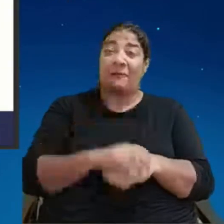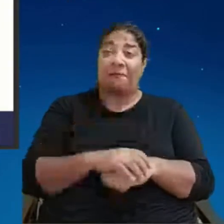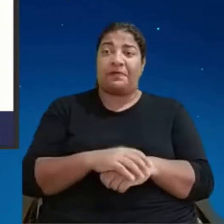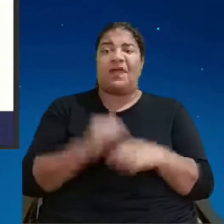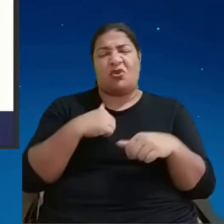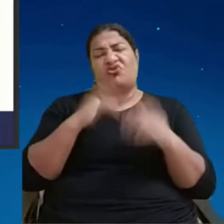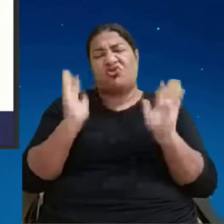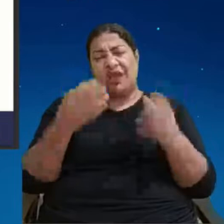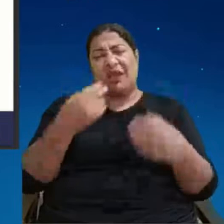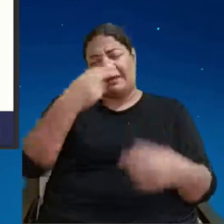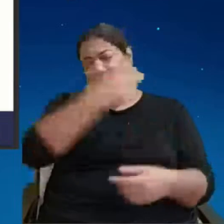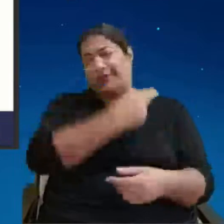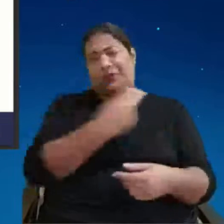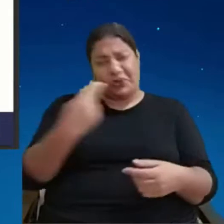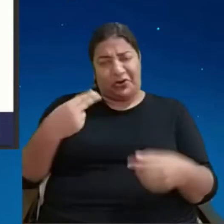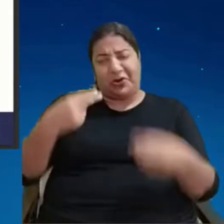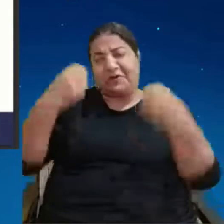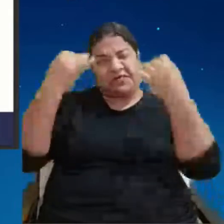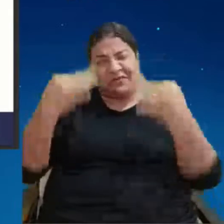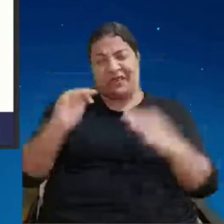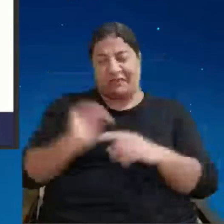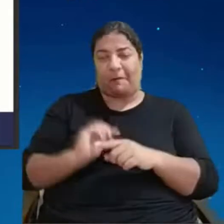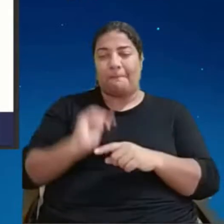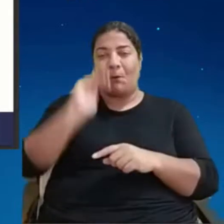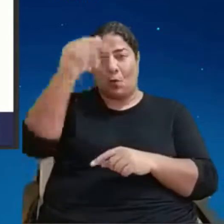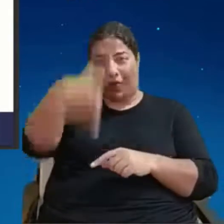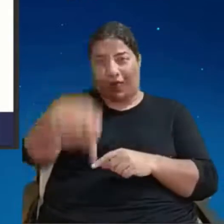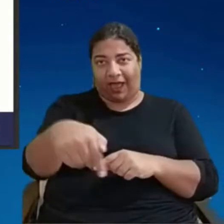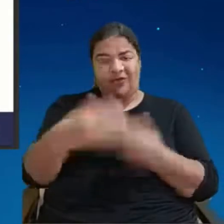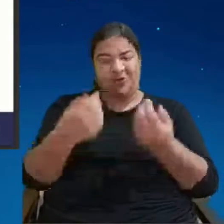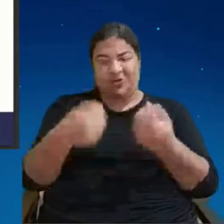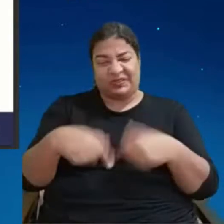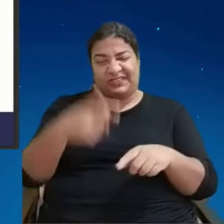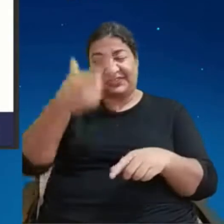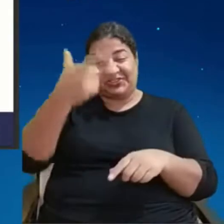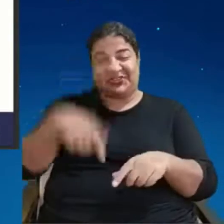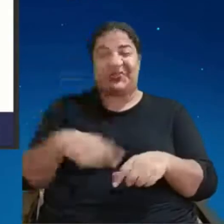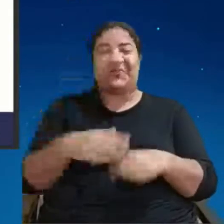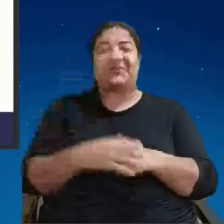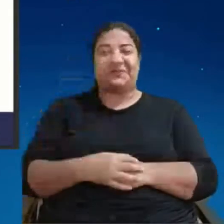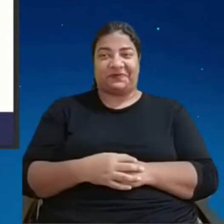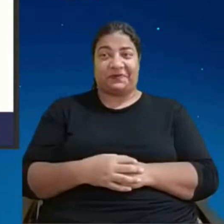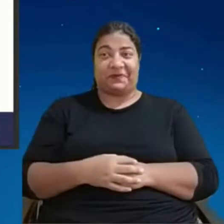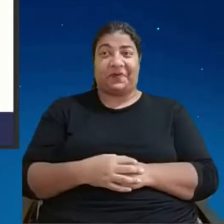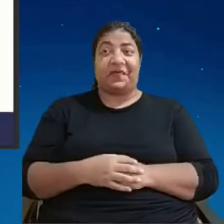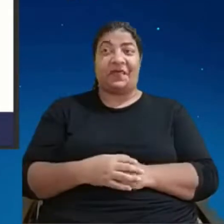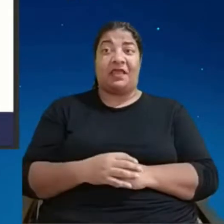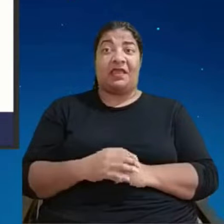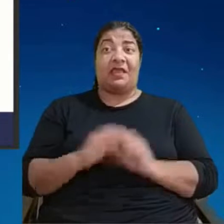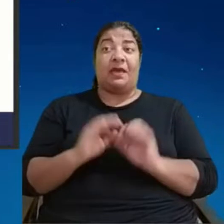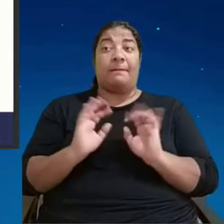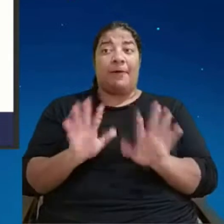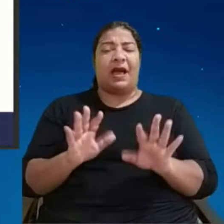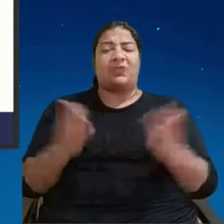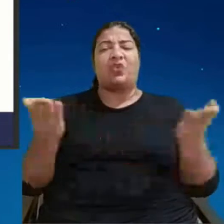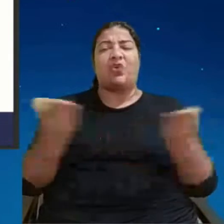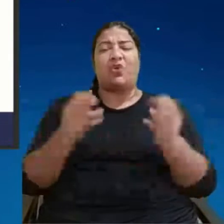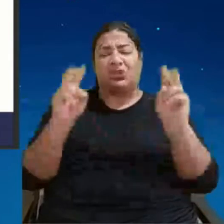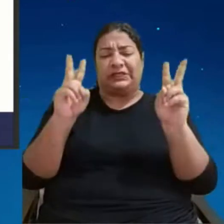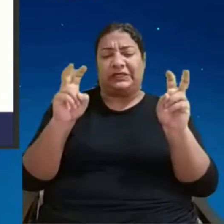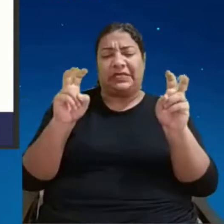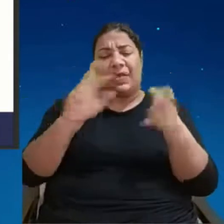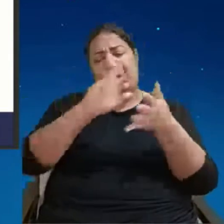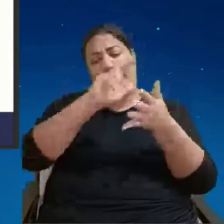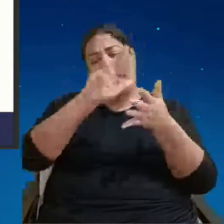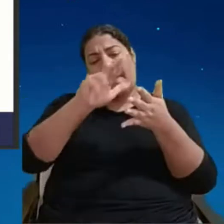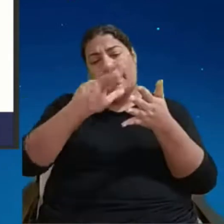eu vou pular, né? Porque assim, não preciso mais falar muito, mas tópicos que nós vamos abordar rapidamente,